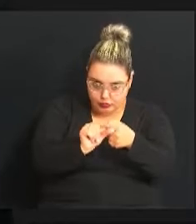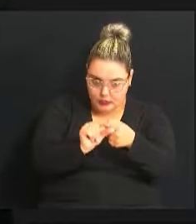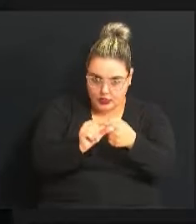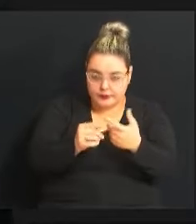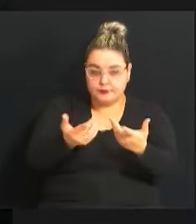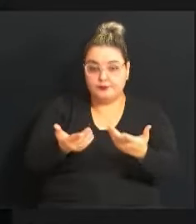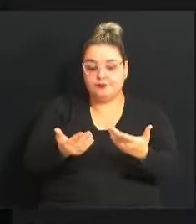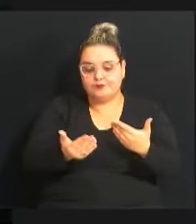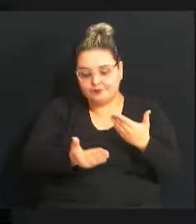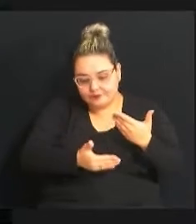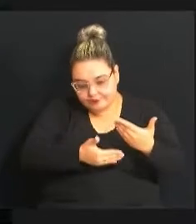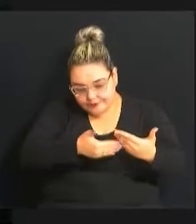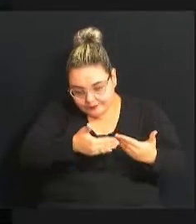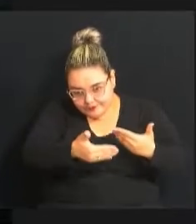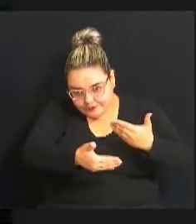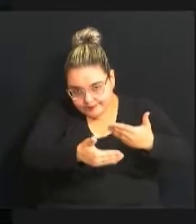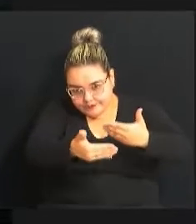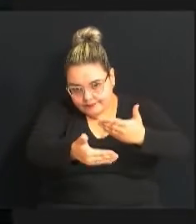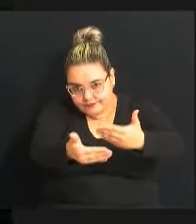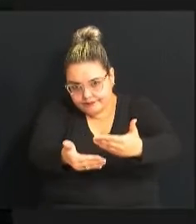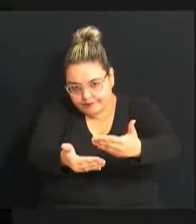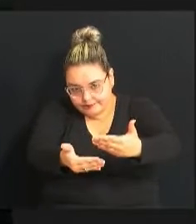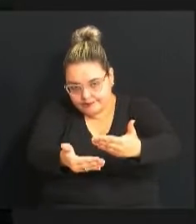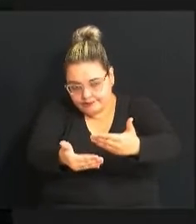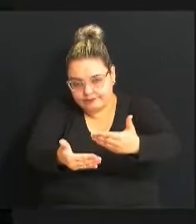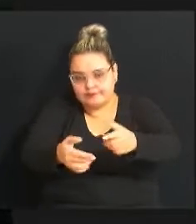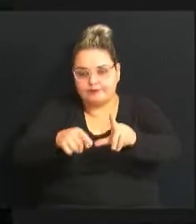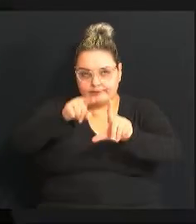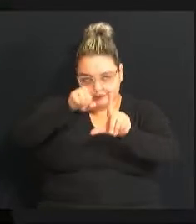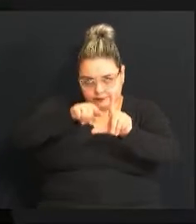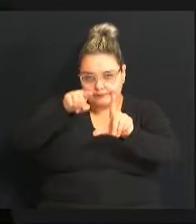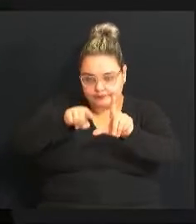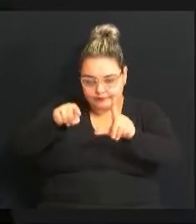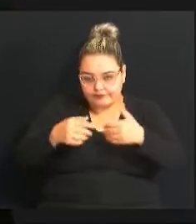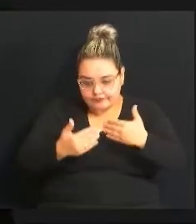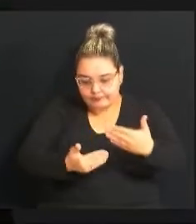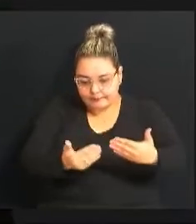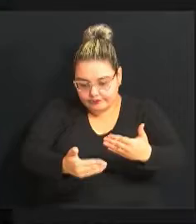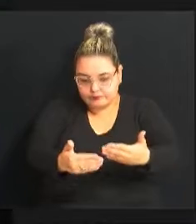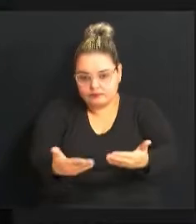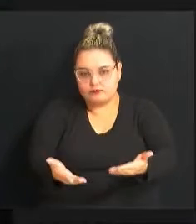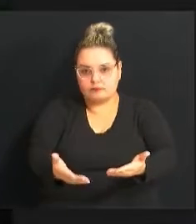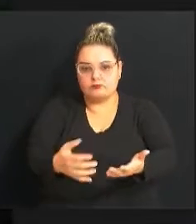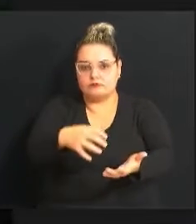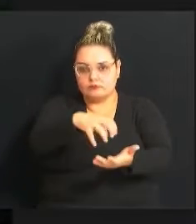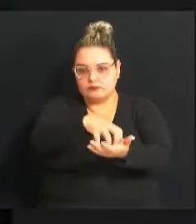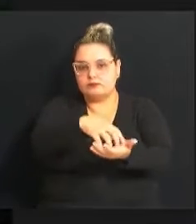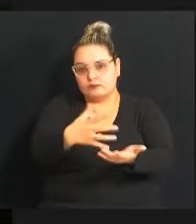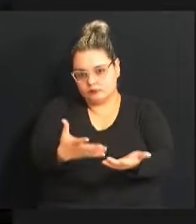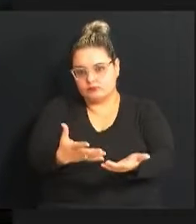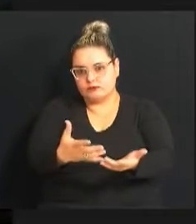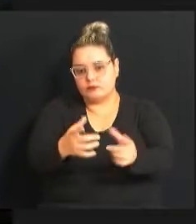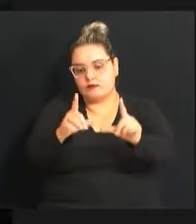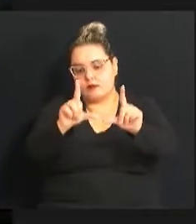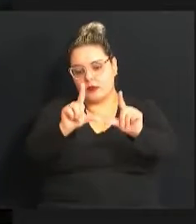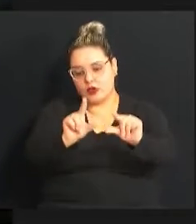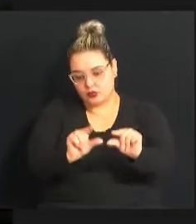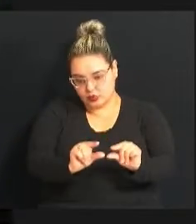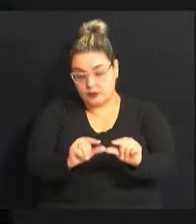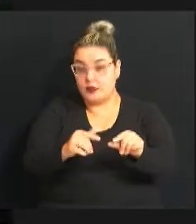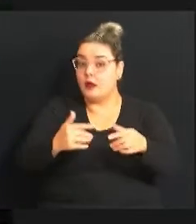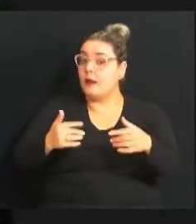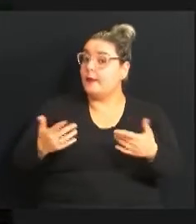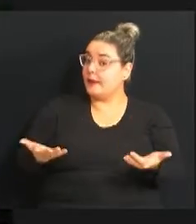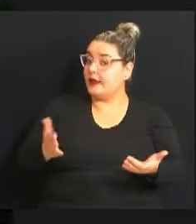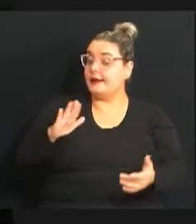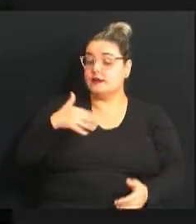arrastou um pedaço do índice, vamos dizer assim, um certo núcleo do índice, para baixo. Mas quando a gente